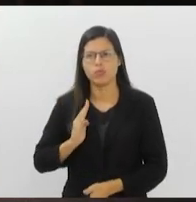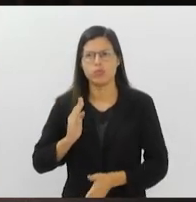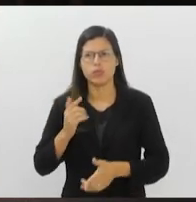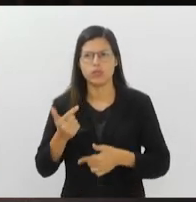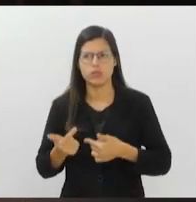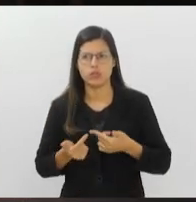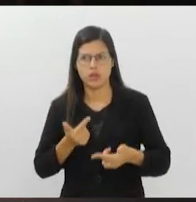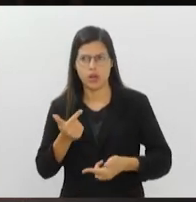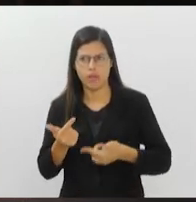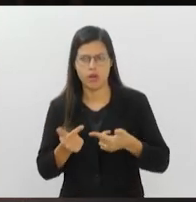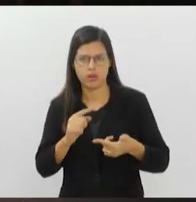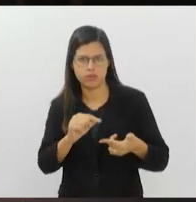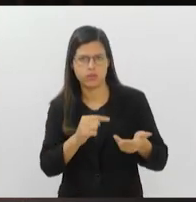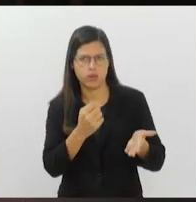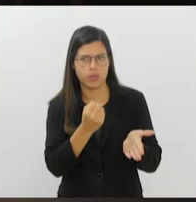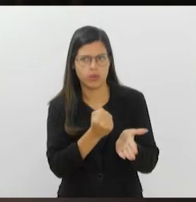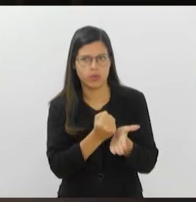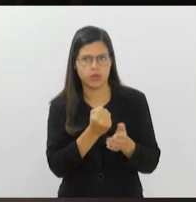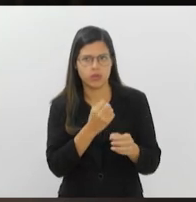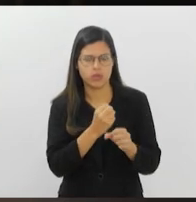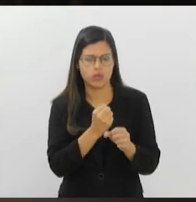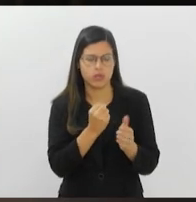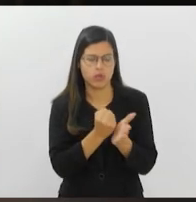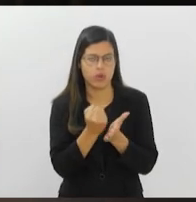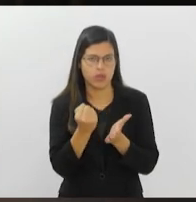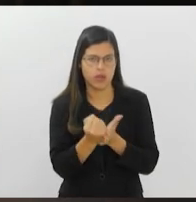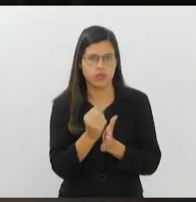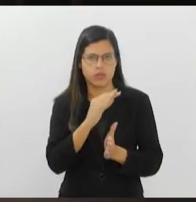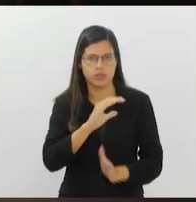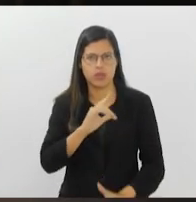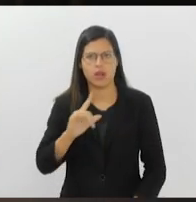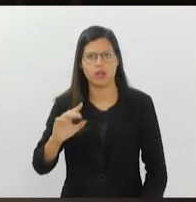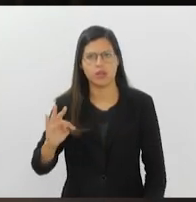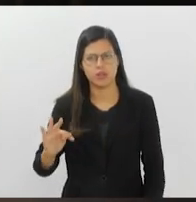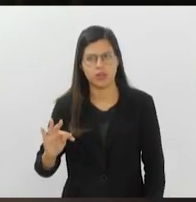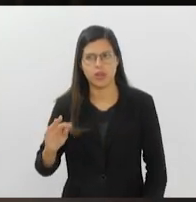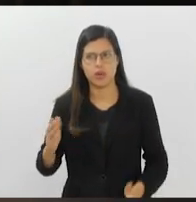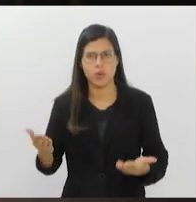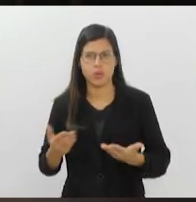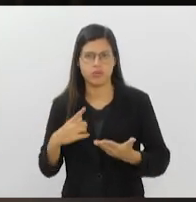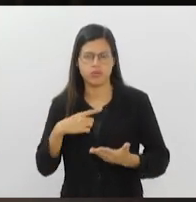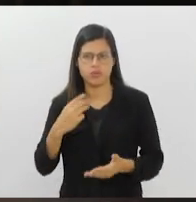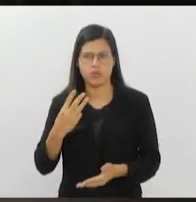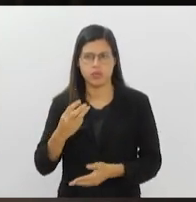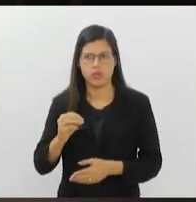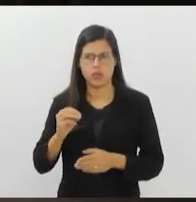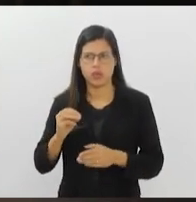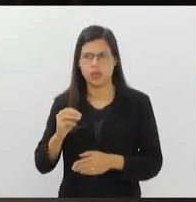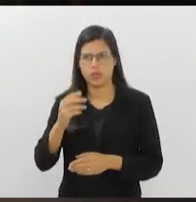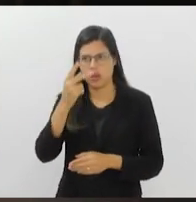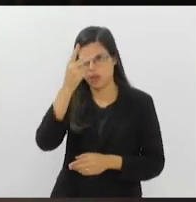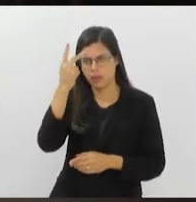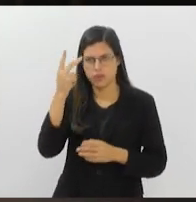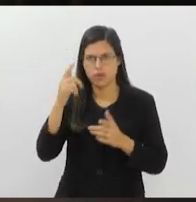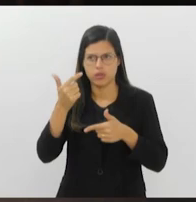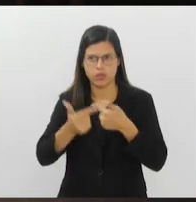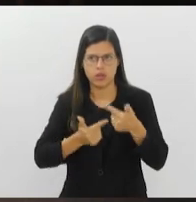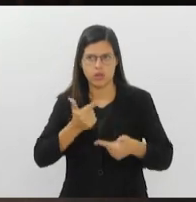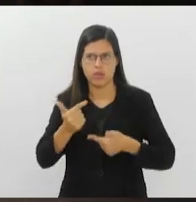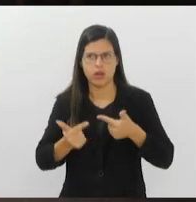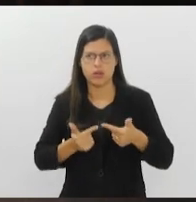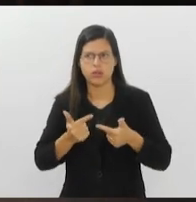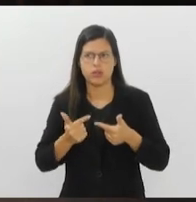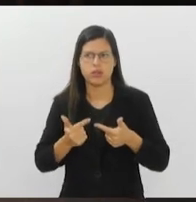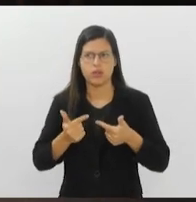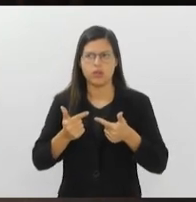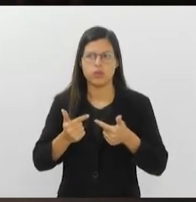com contrato CLT para essas pessoas. Hoje, nós temos 30 trabalhadores de suporte de pares na rede